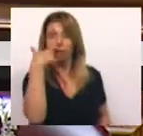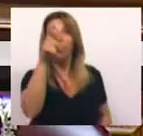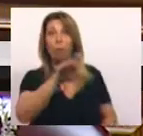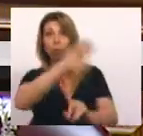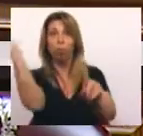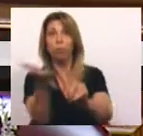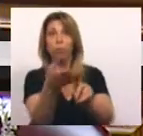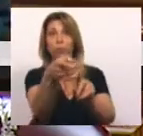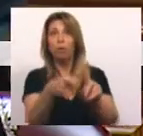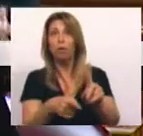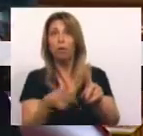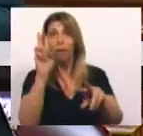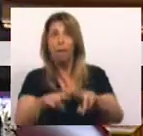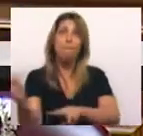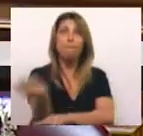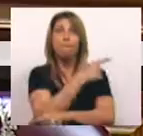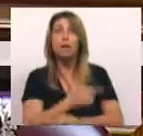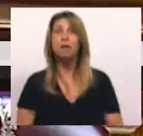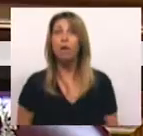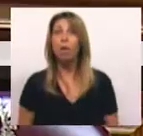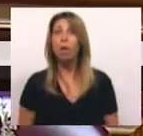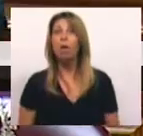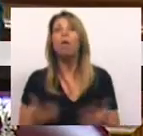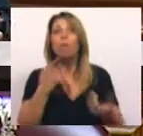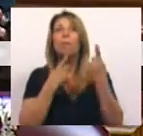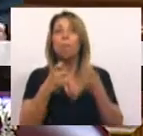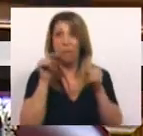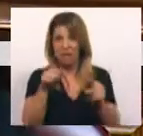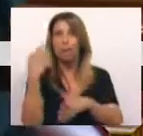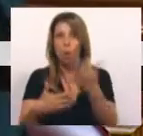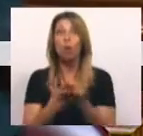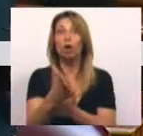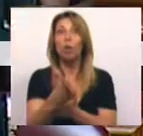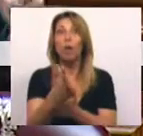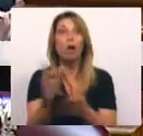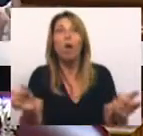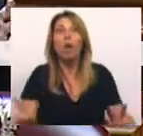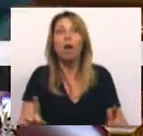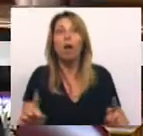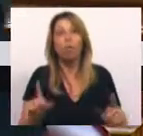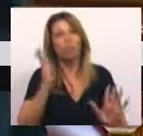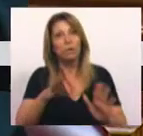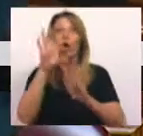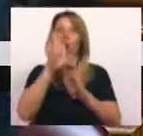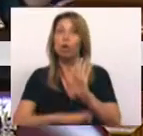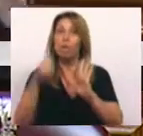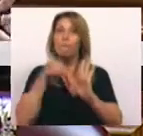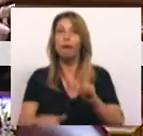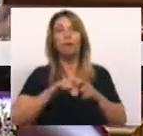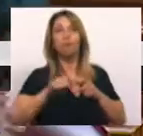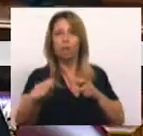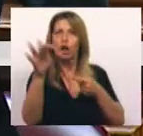pena de prisão. E a questão é, isto é para manter ou não é para manter em condições muito bem definidas, muito